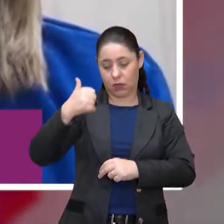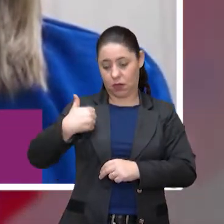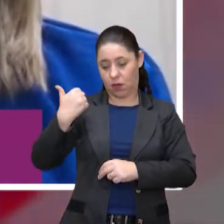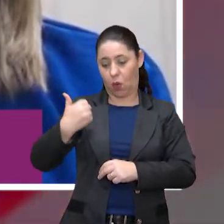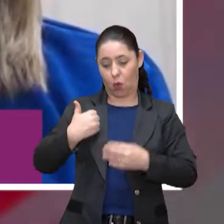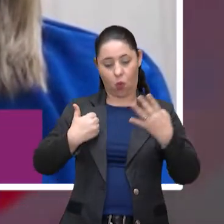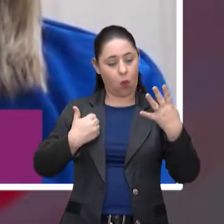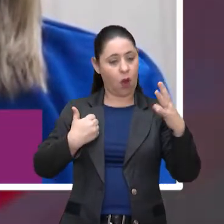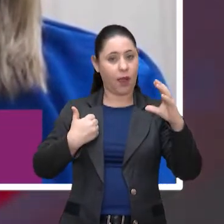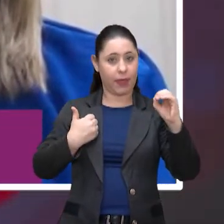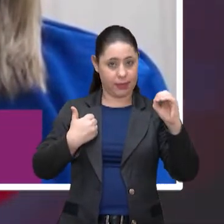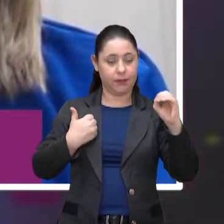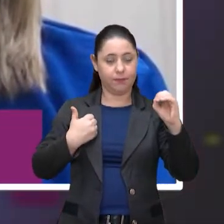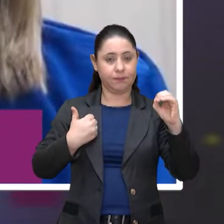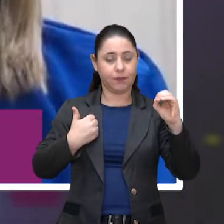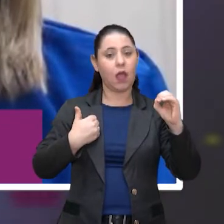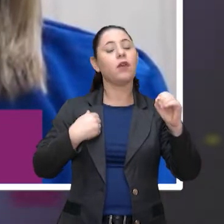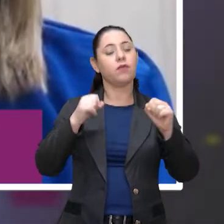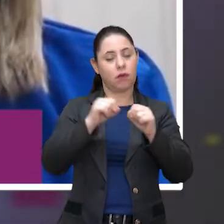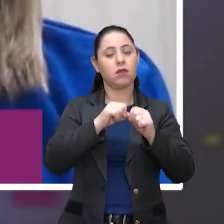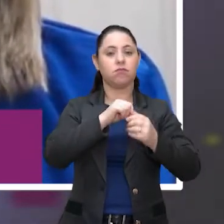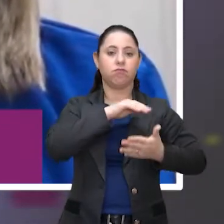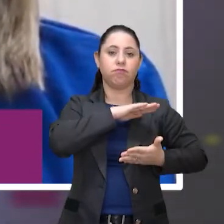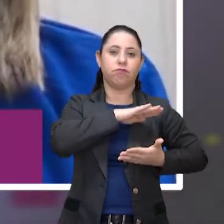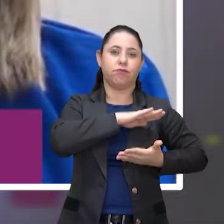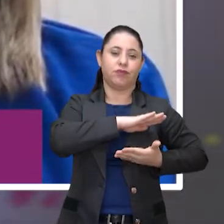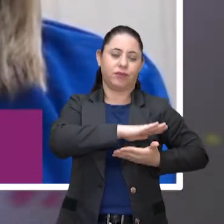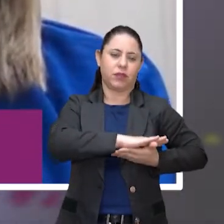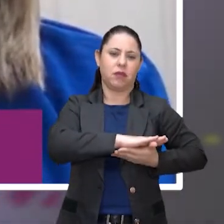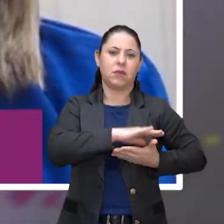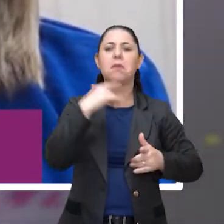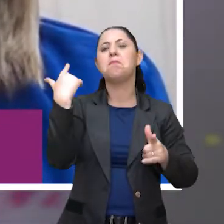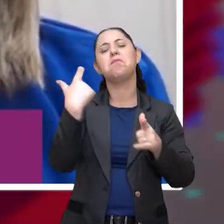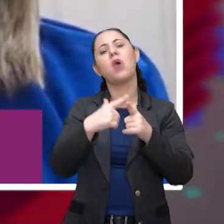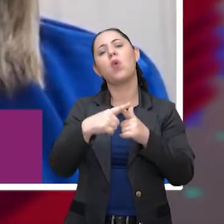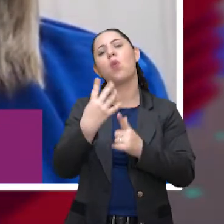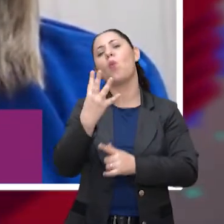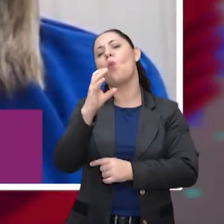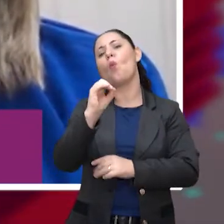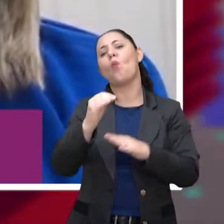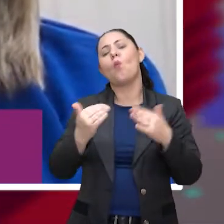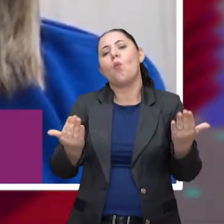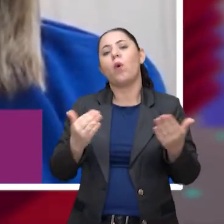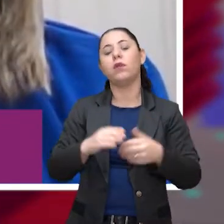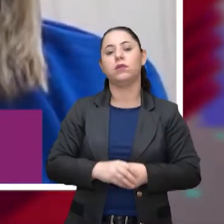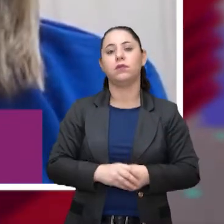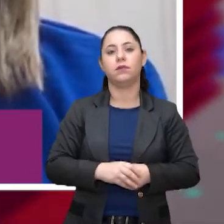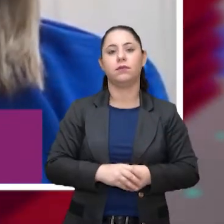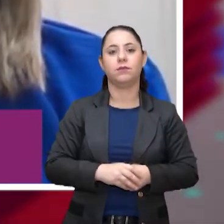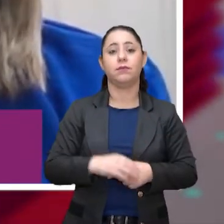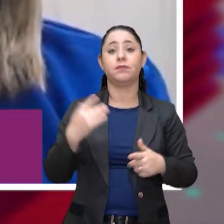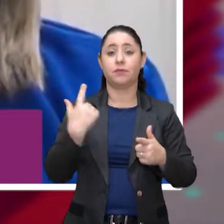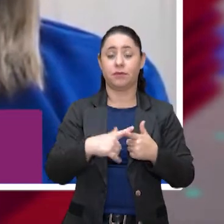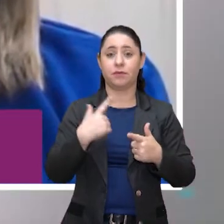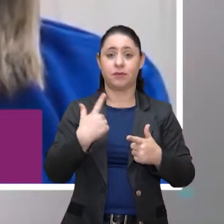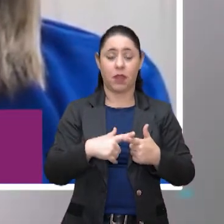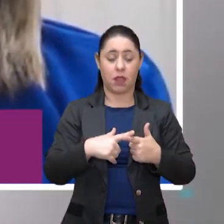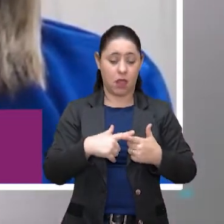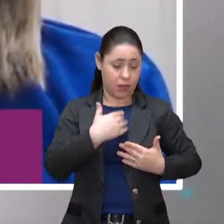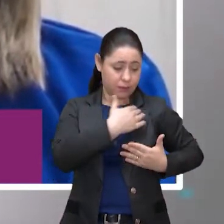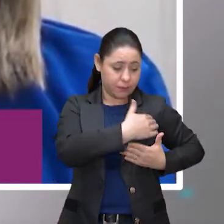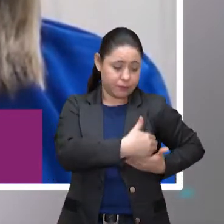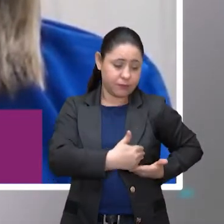a partir de 40 anos. Aí, se você me perguntar, mas por que 40 anos? Porque a